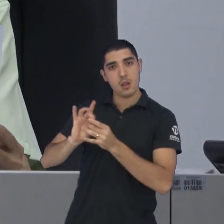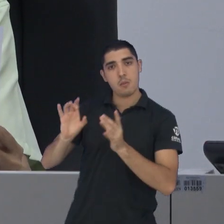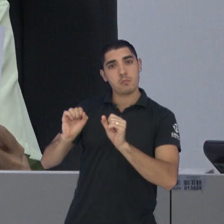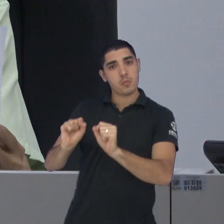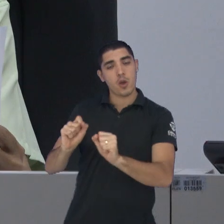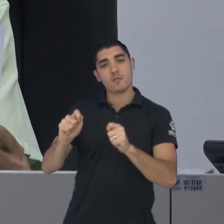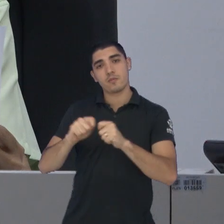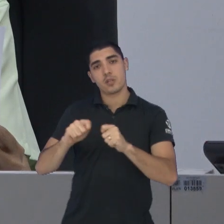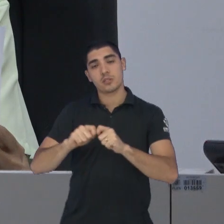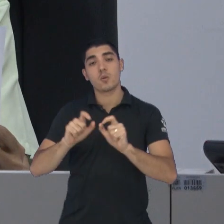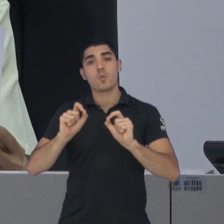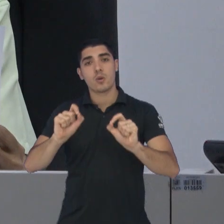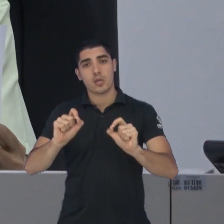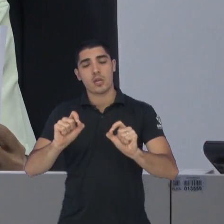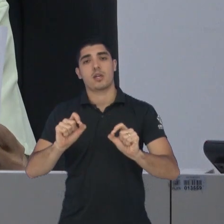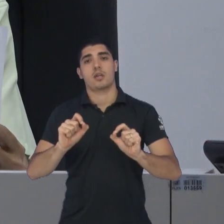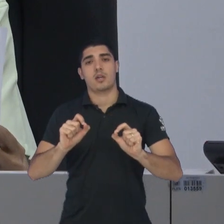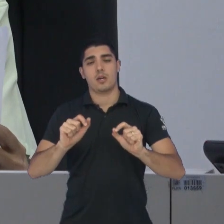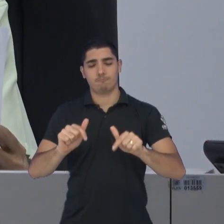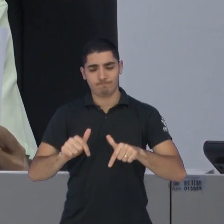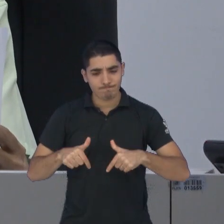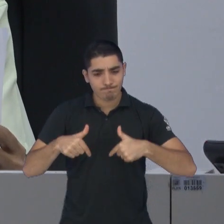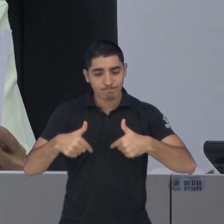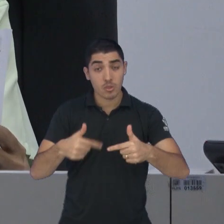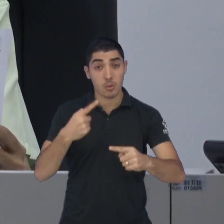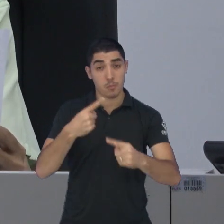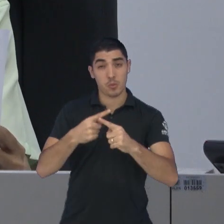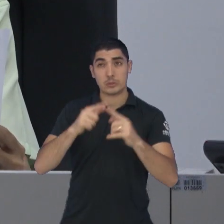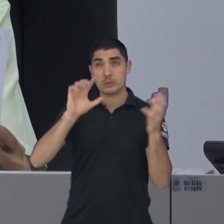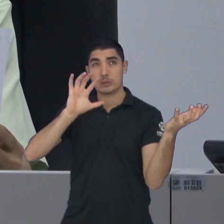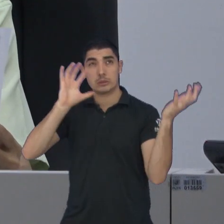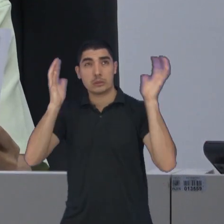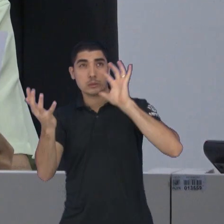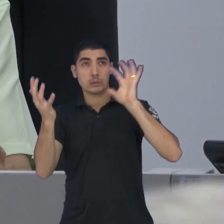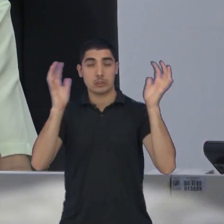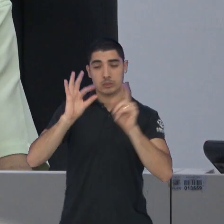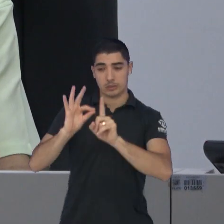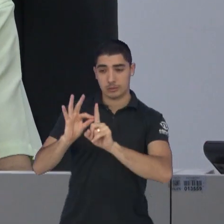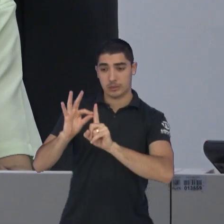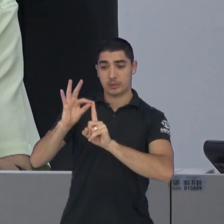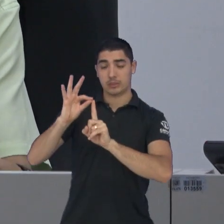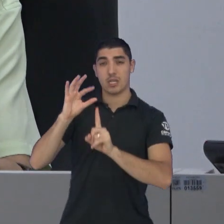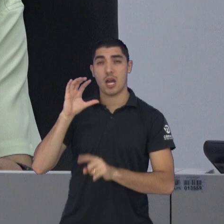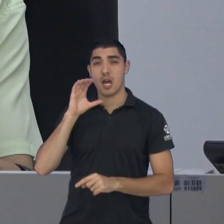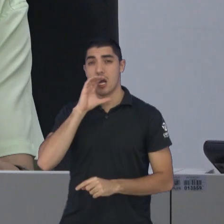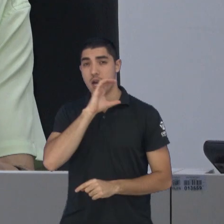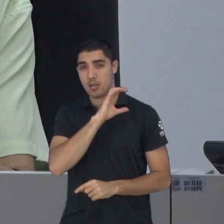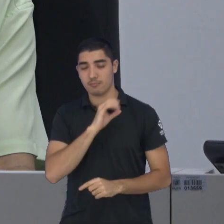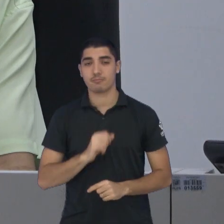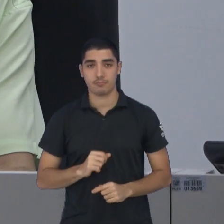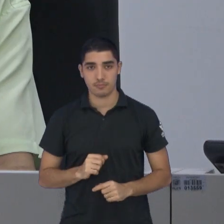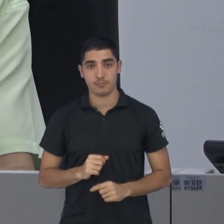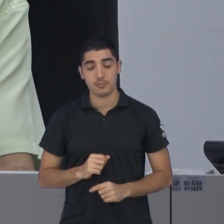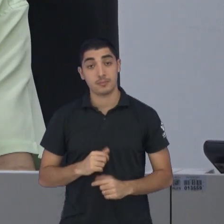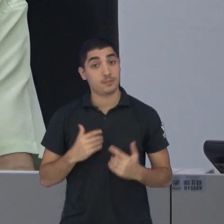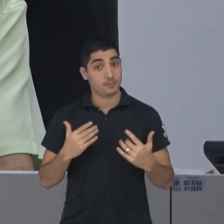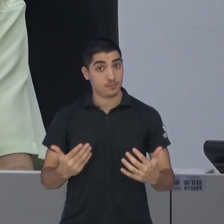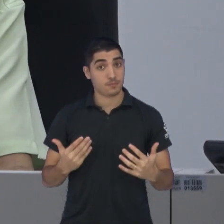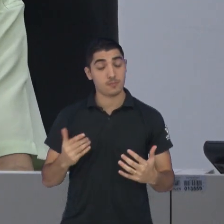Operação Altas Temperaturas no município de São José dos Campos e da Outras Providências. O rito